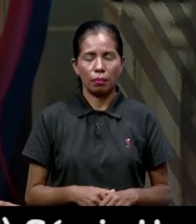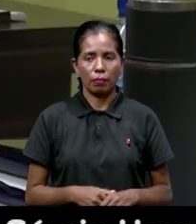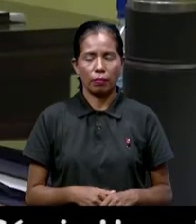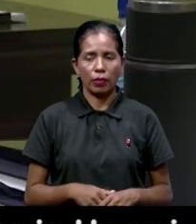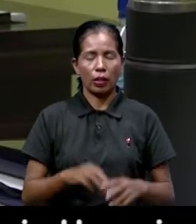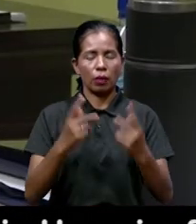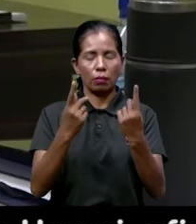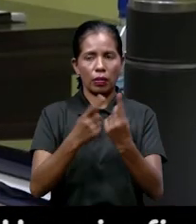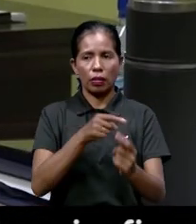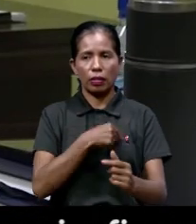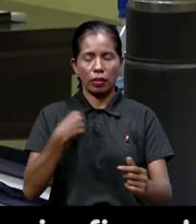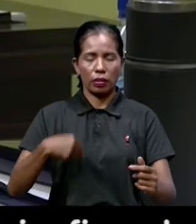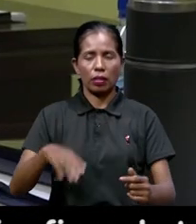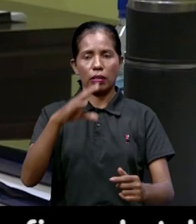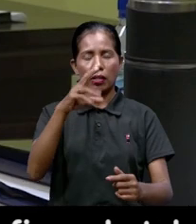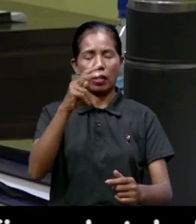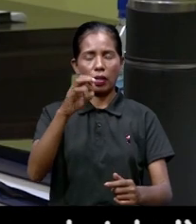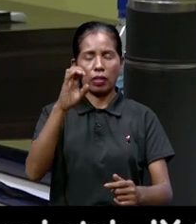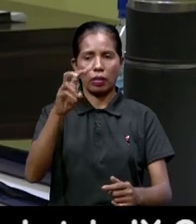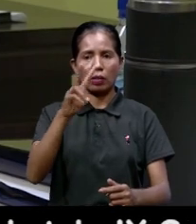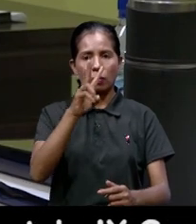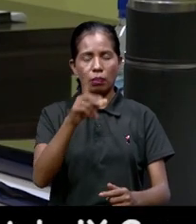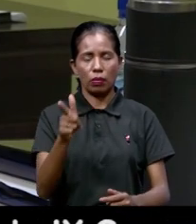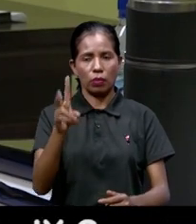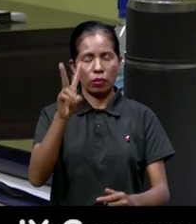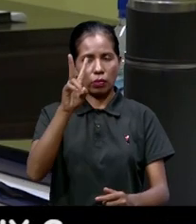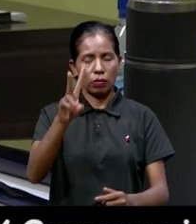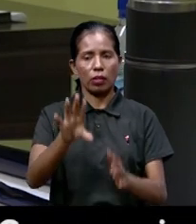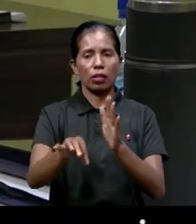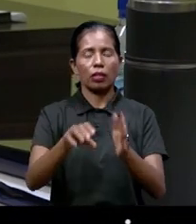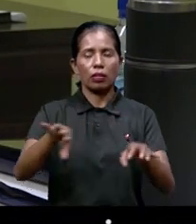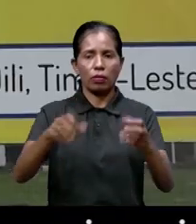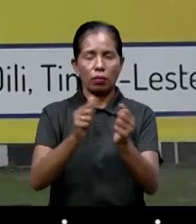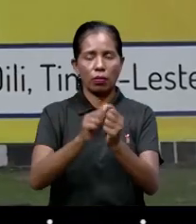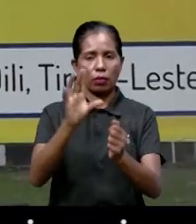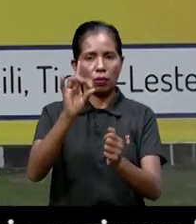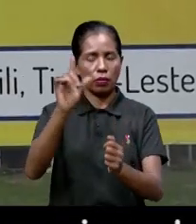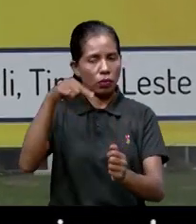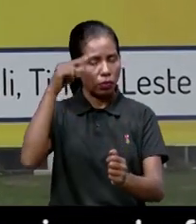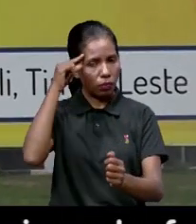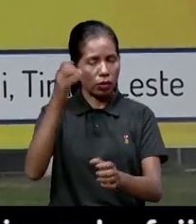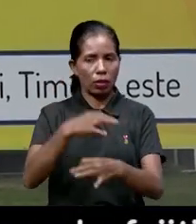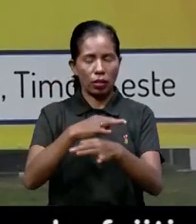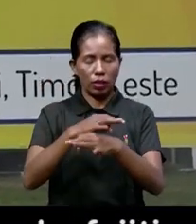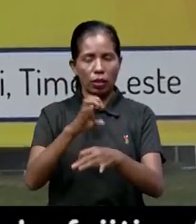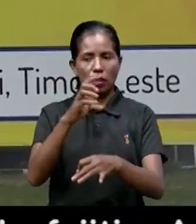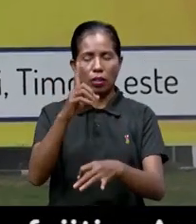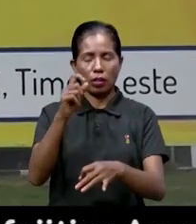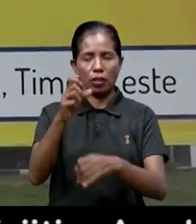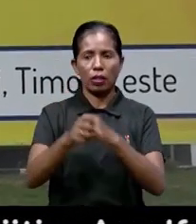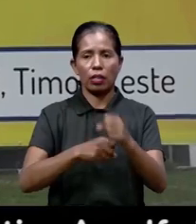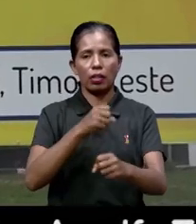Empresa chinesa CNI22 recolou reta um contrato com o oitavo governo onde atualiza sistema de tele, nebe yatina rihonrua